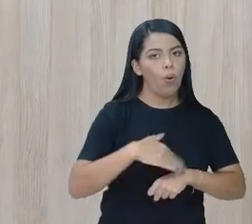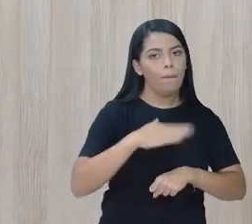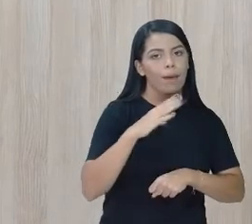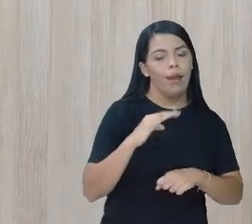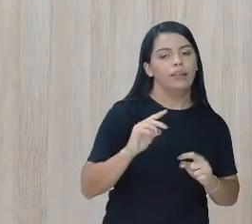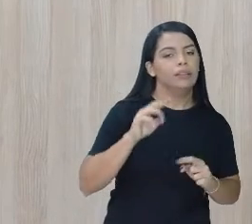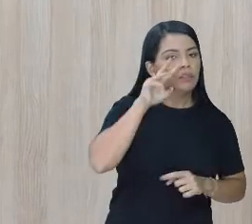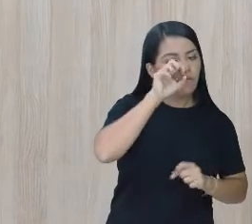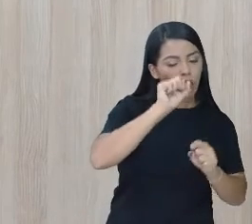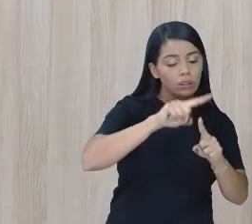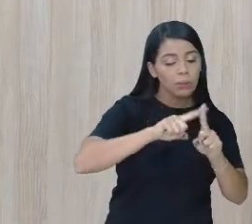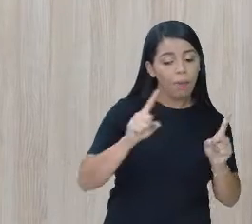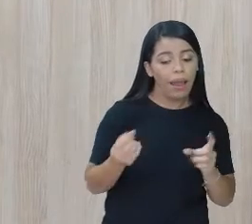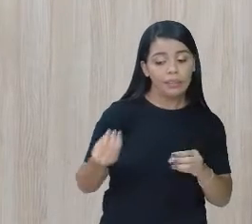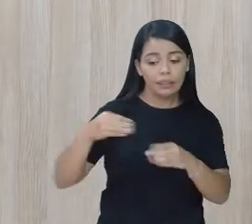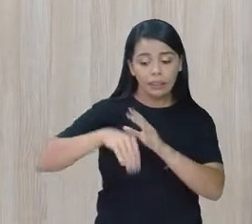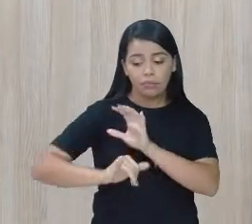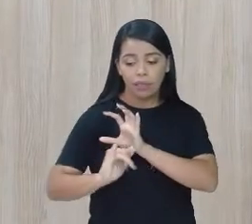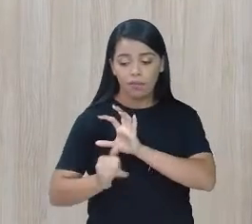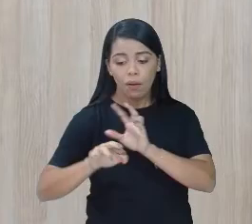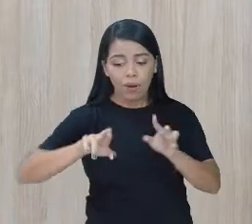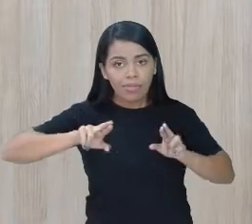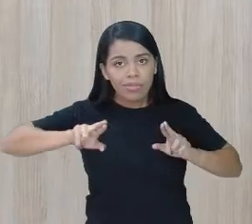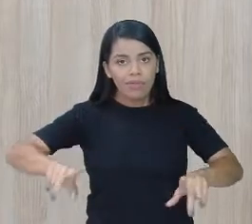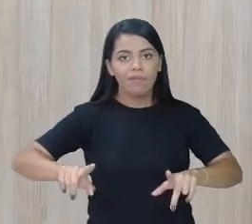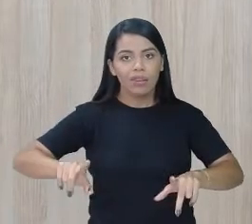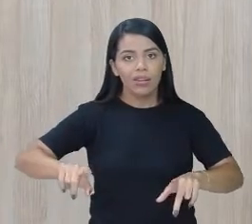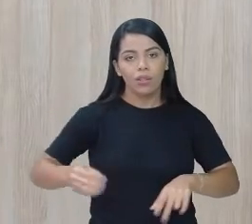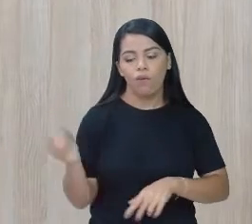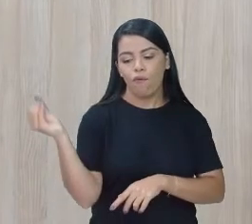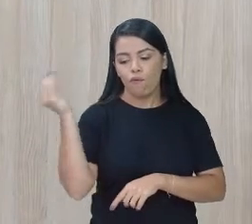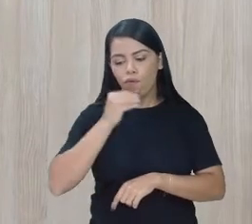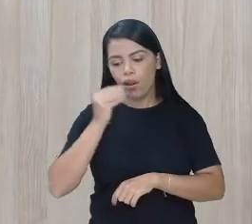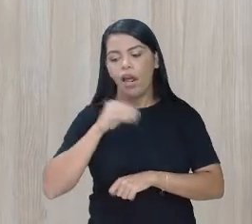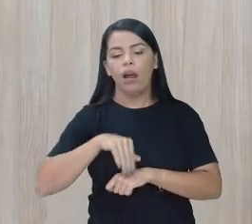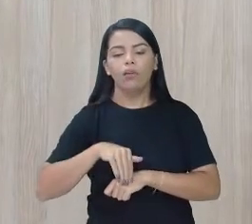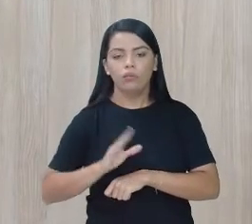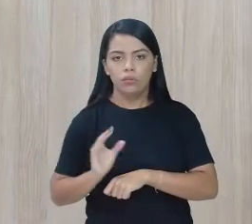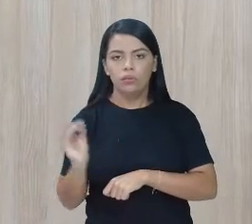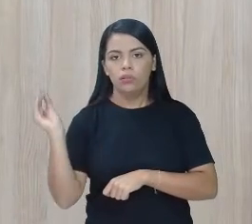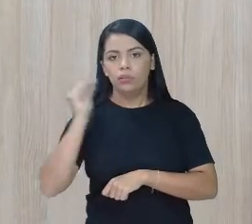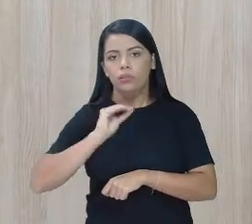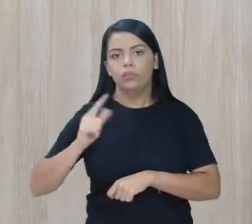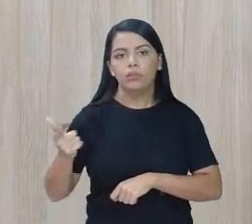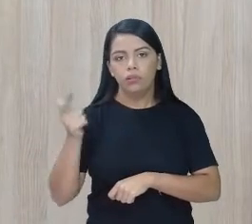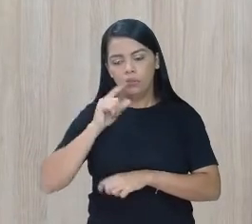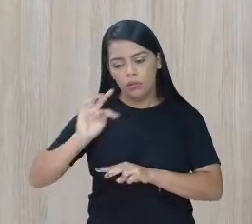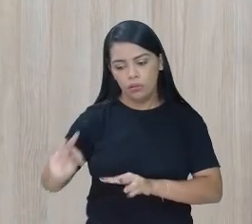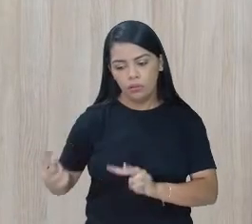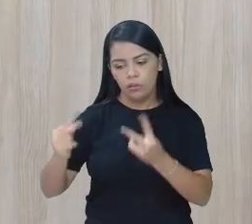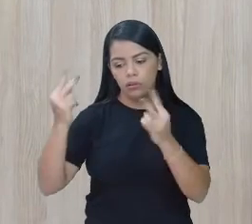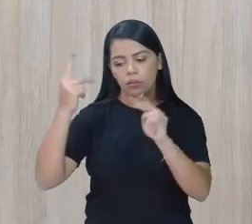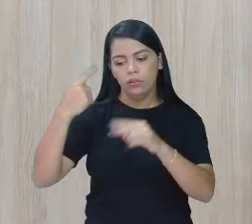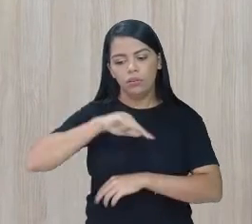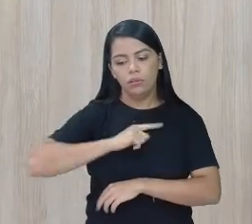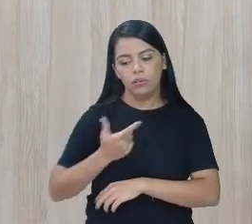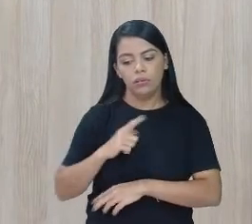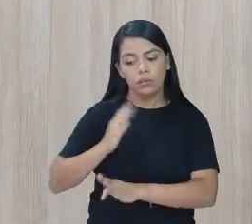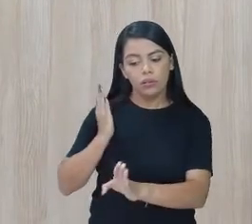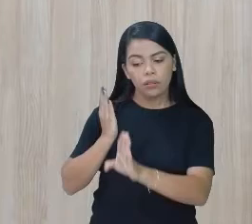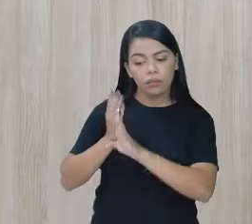na fábula estão invertidos, a gente também consegue reconhecer a estrutura da fábula com muito mais